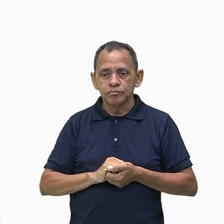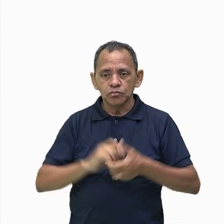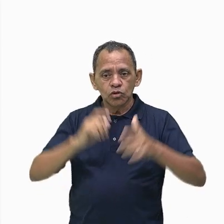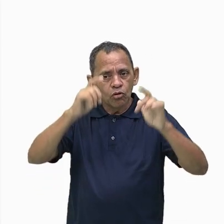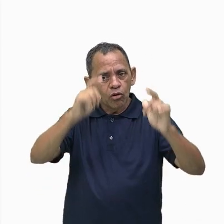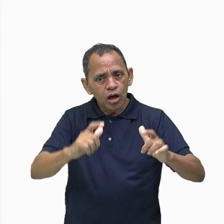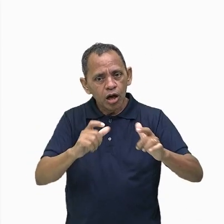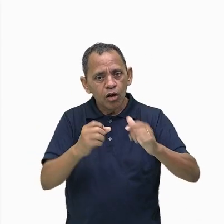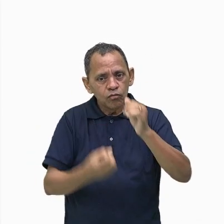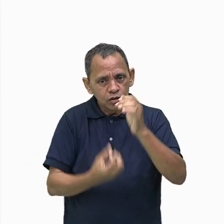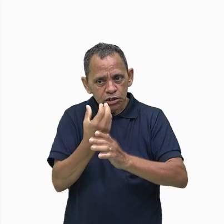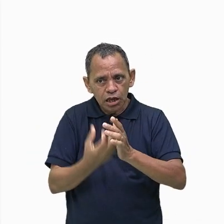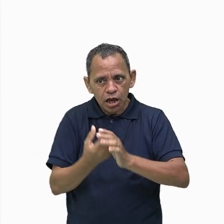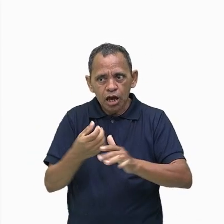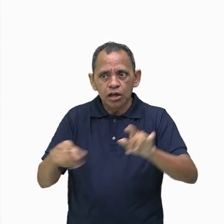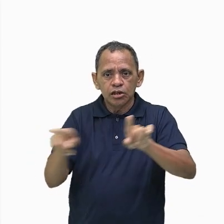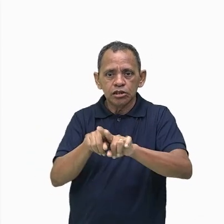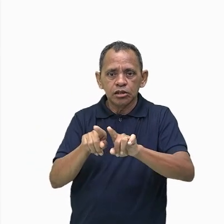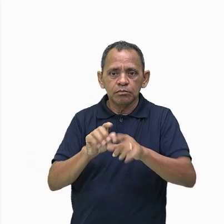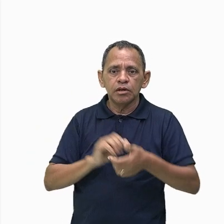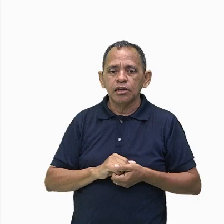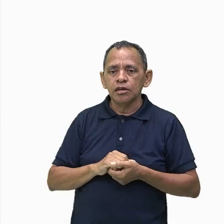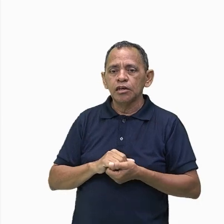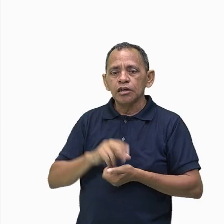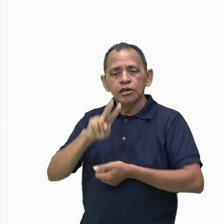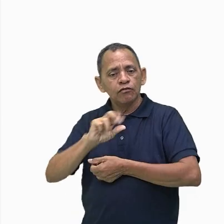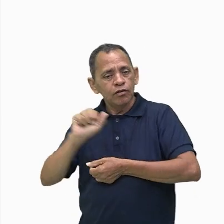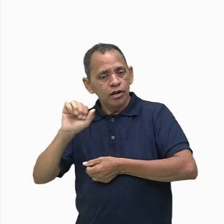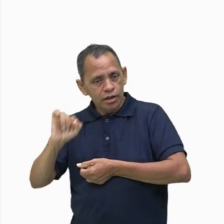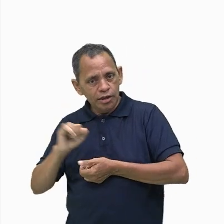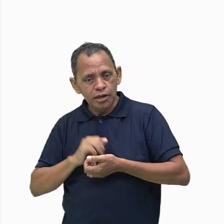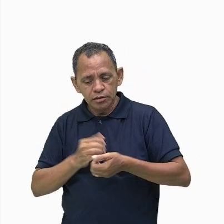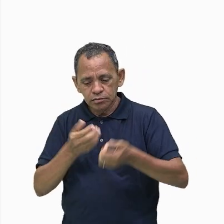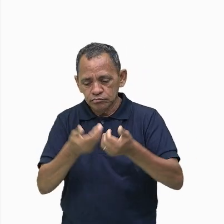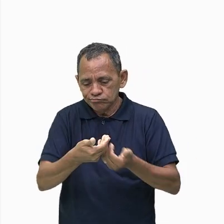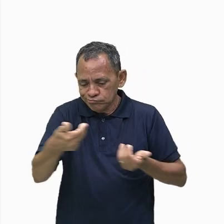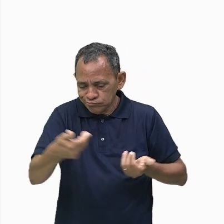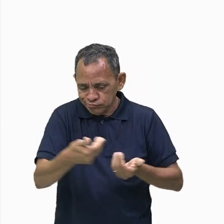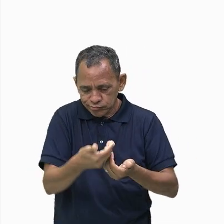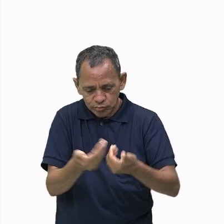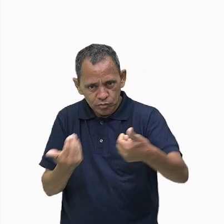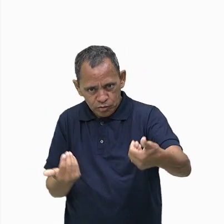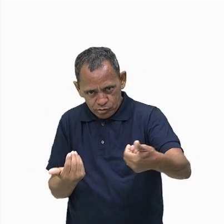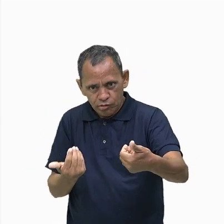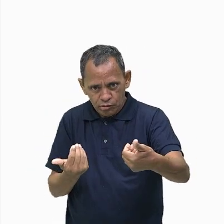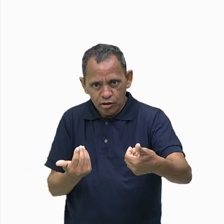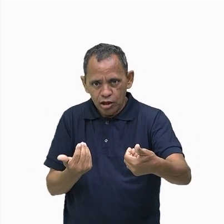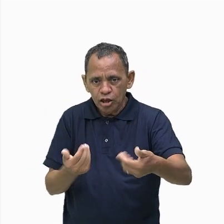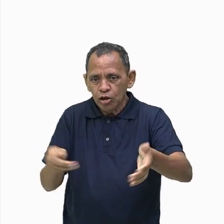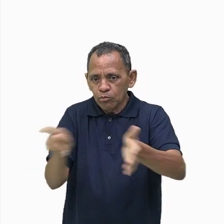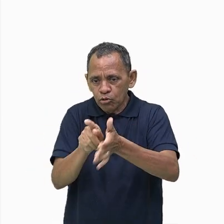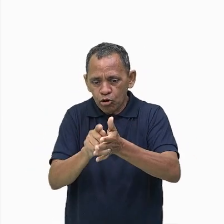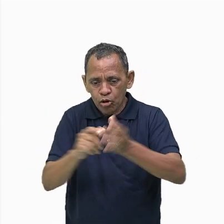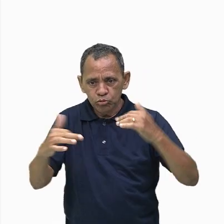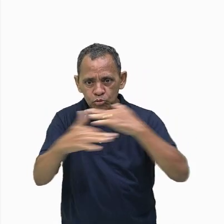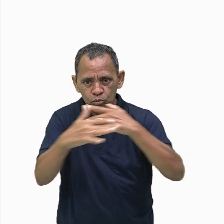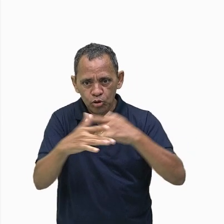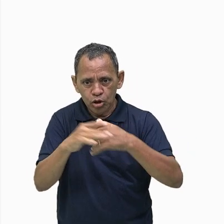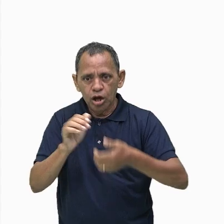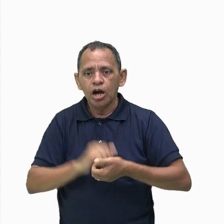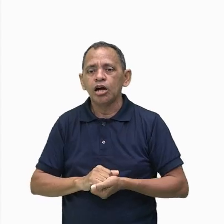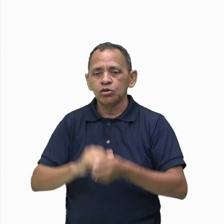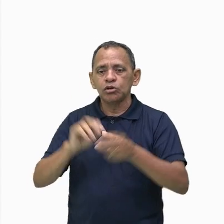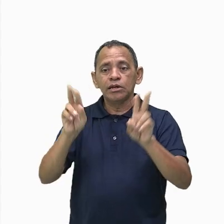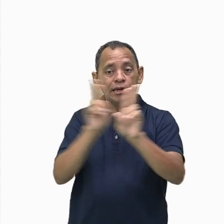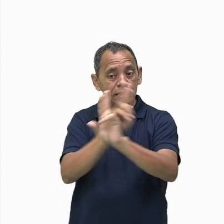acaba surgindo, que vão ser subdivisões intraurbanas, segundo o IBGE, tá bom,